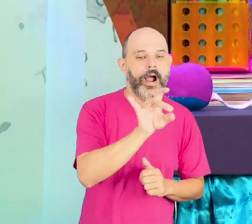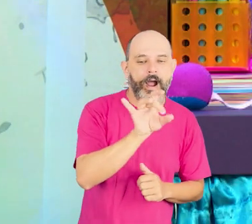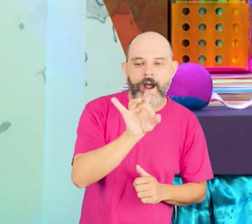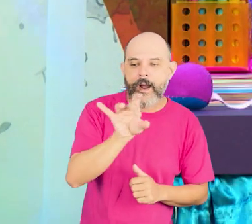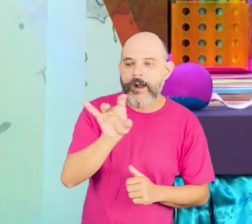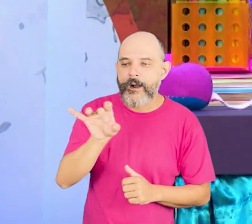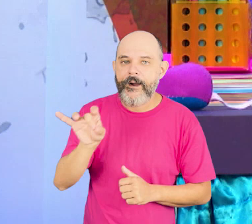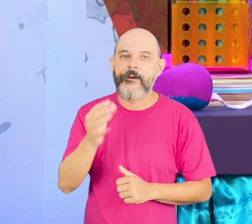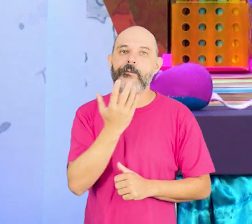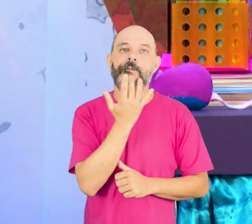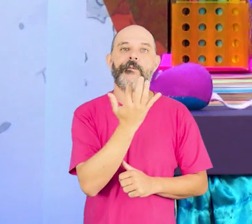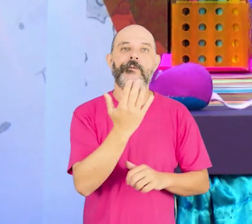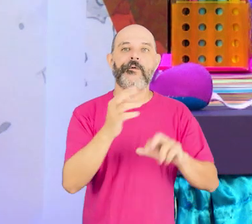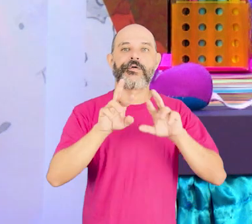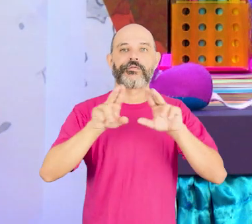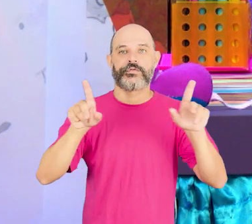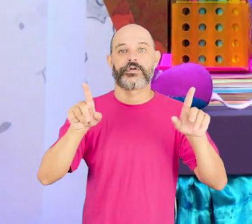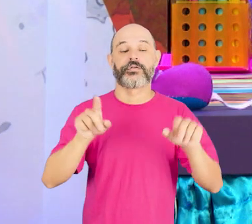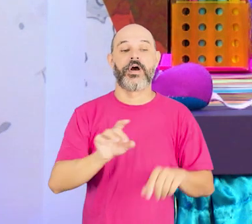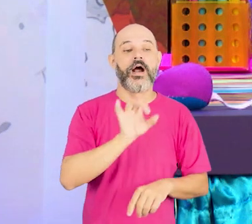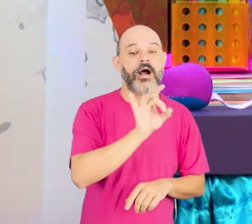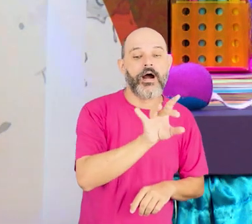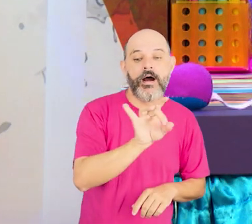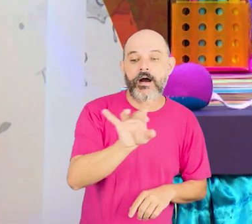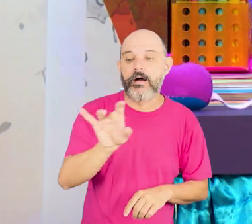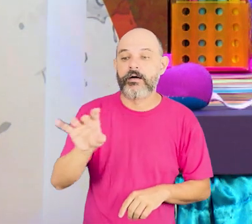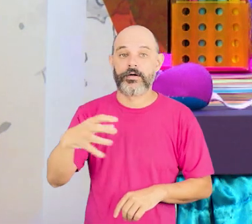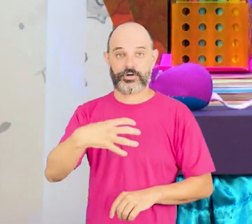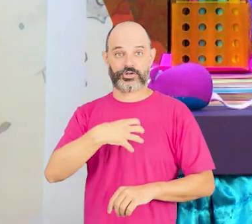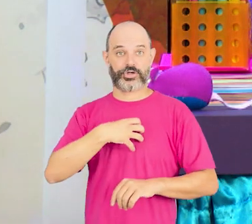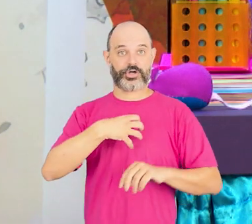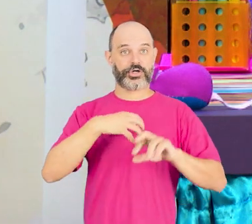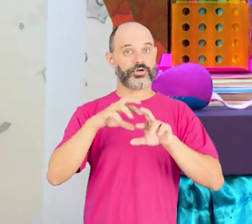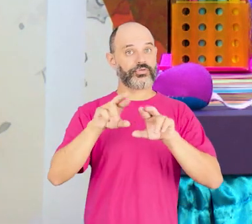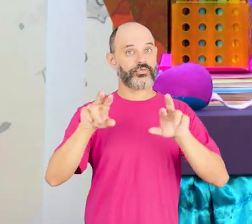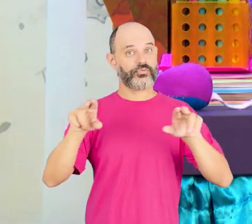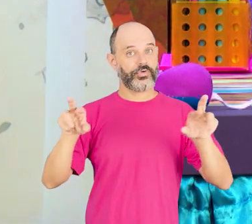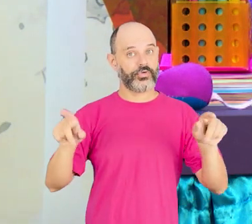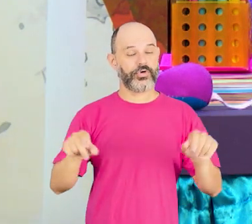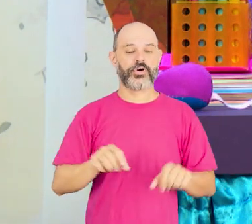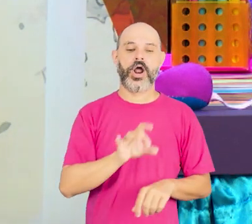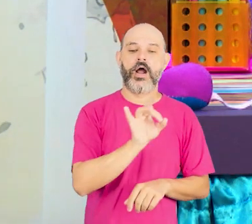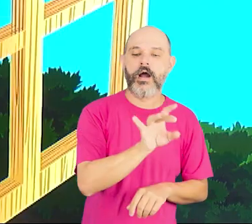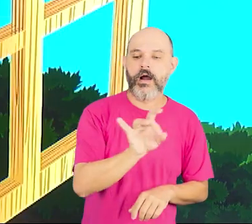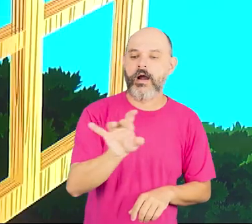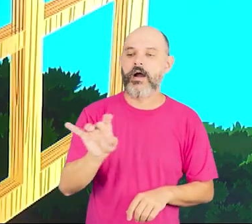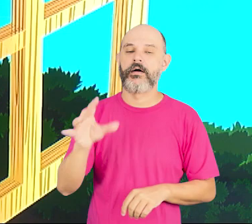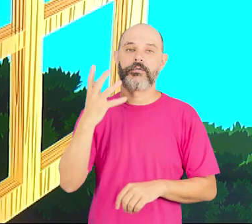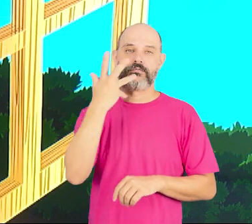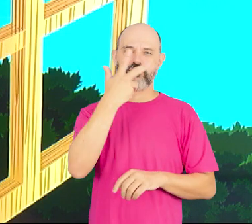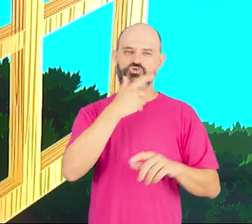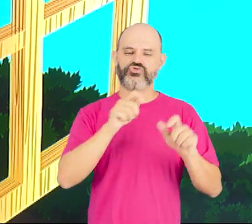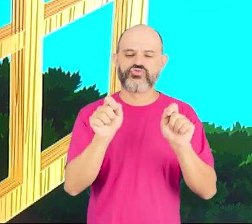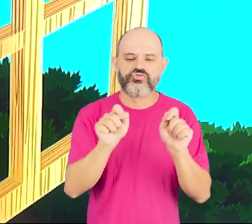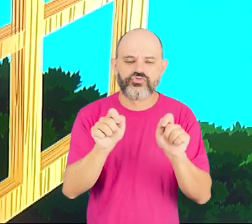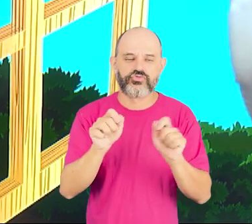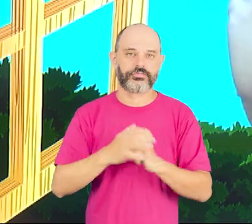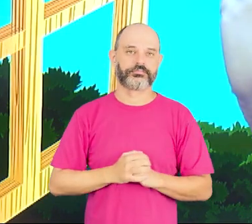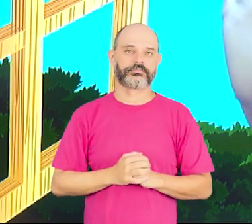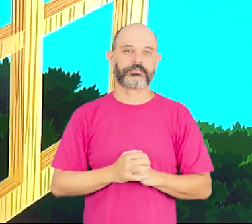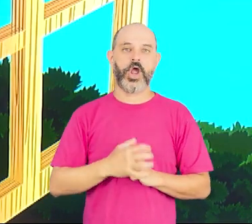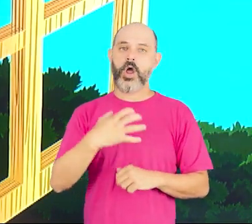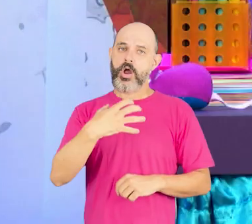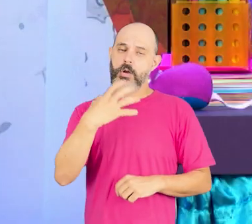uma cor. Cada um de um jeitinho. Cada um tão bonitinho. Bonitinho ao